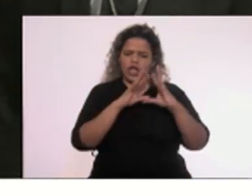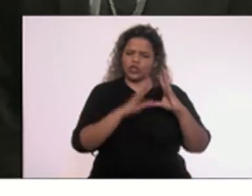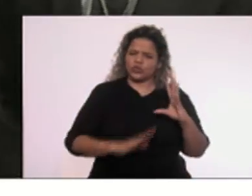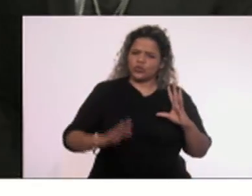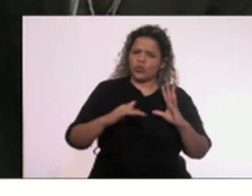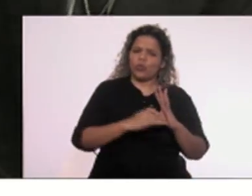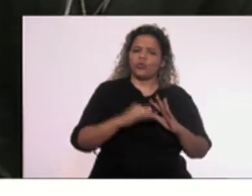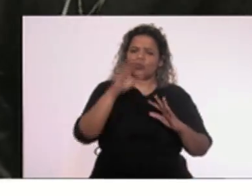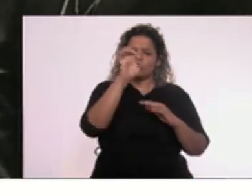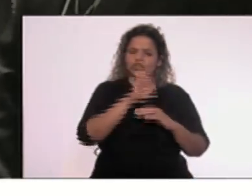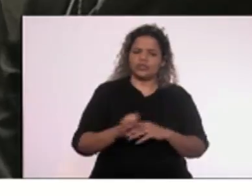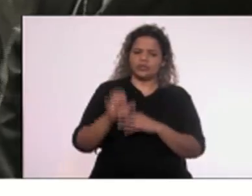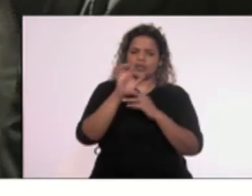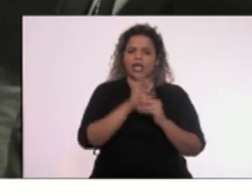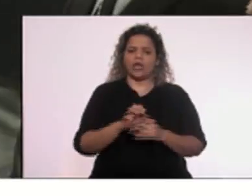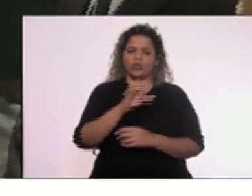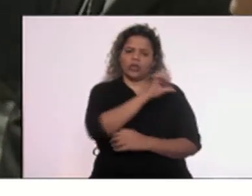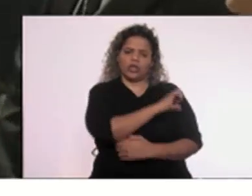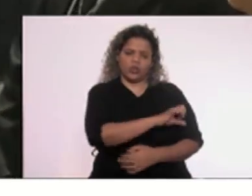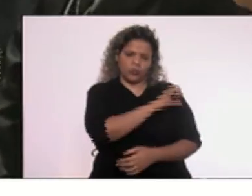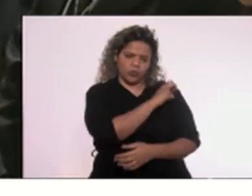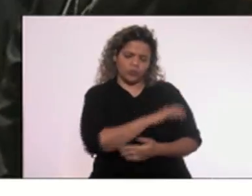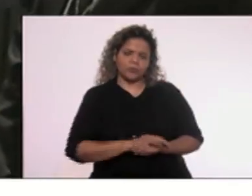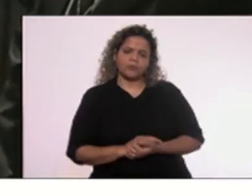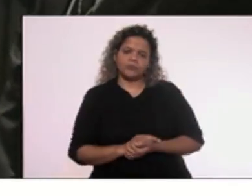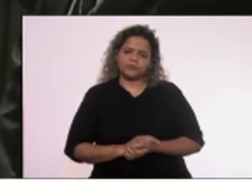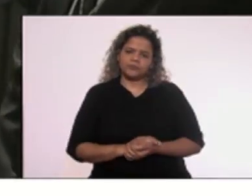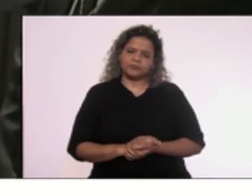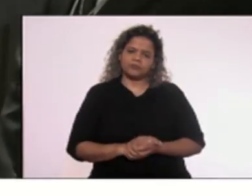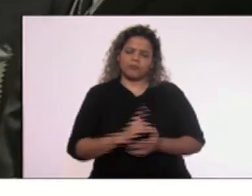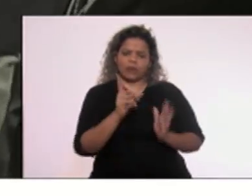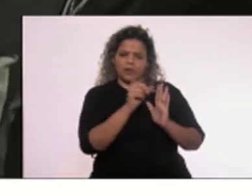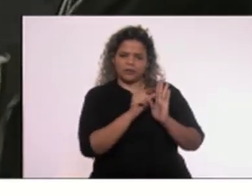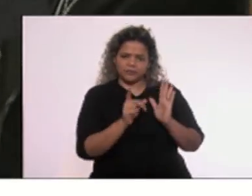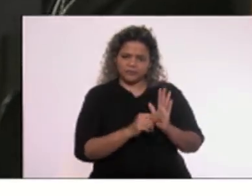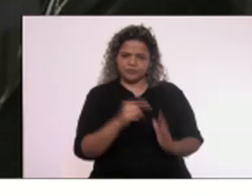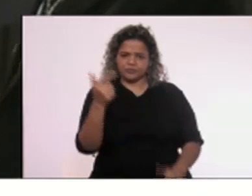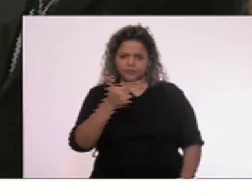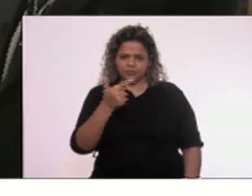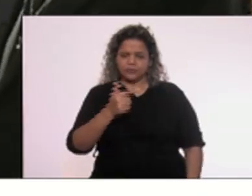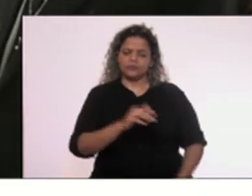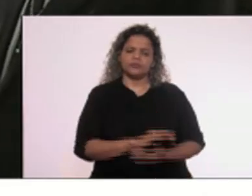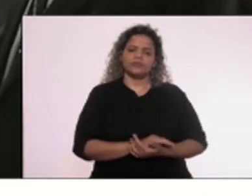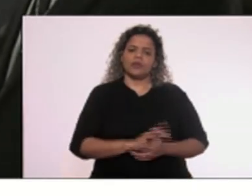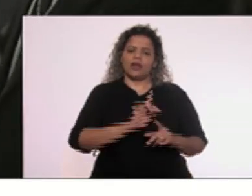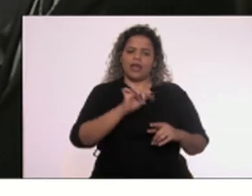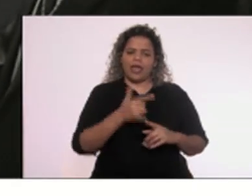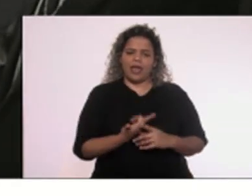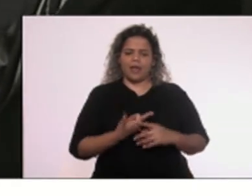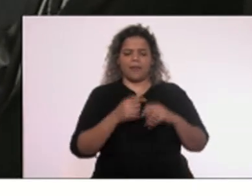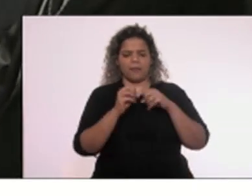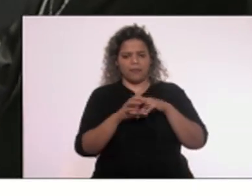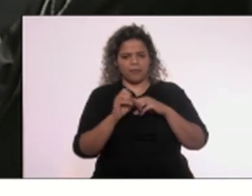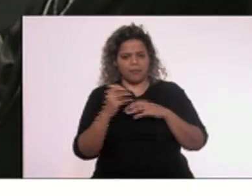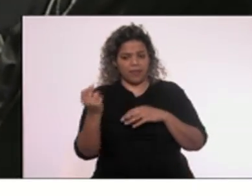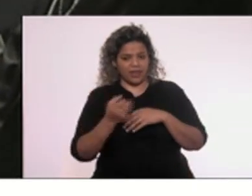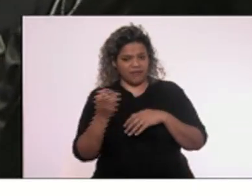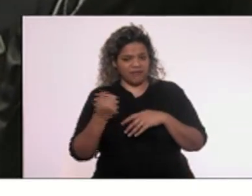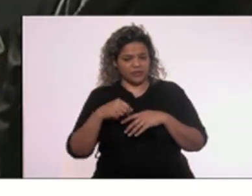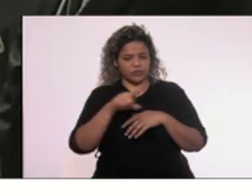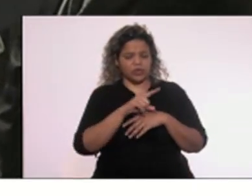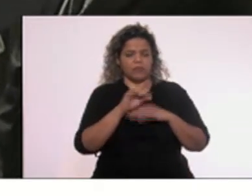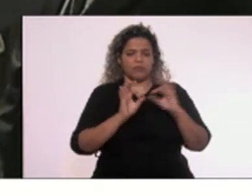o território do Estado do Rio de Janeiro. Artigo 2º. Serão beneficiadas por este